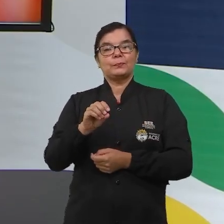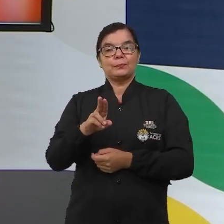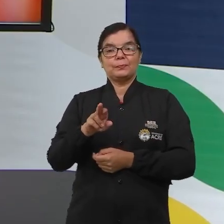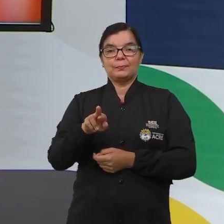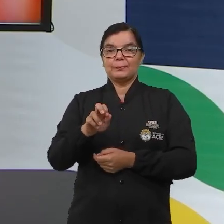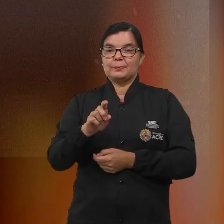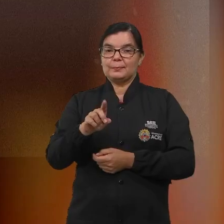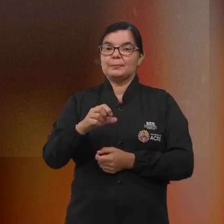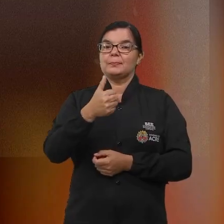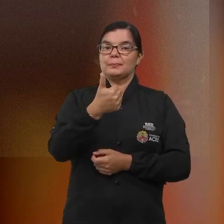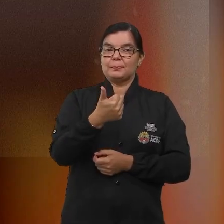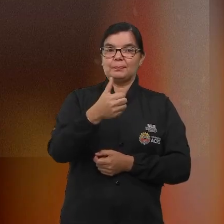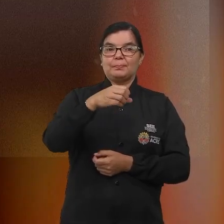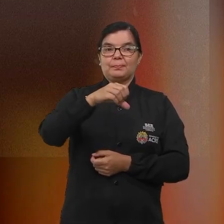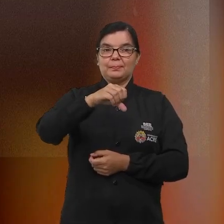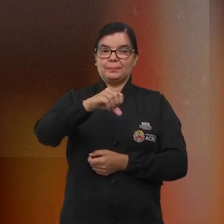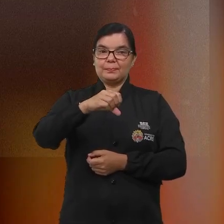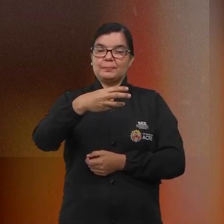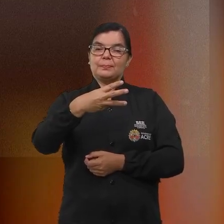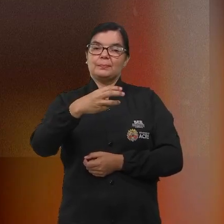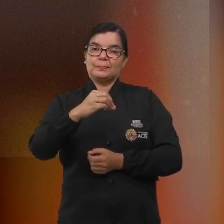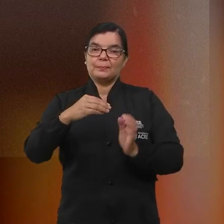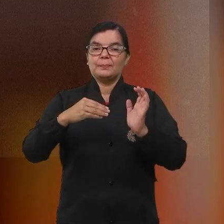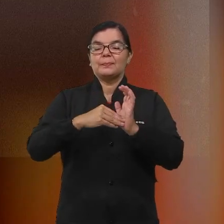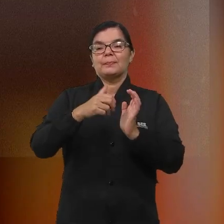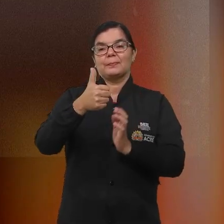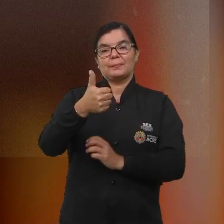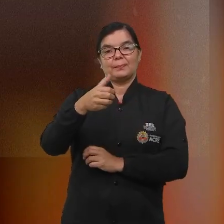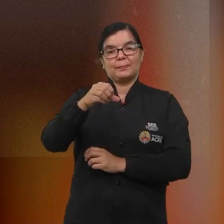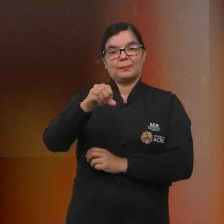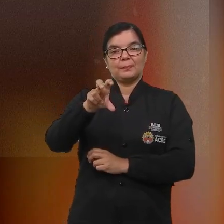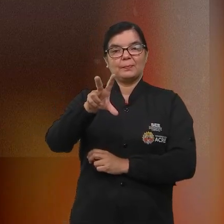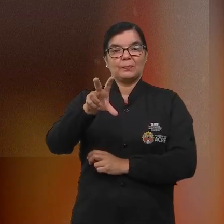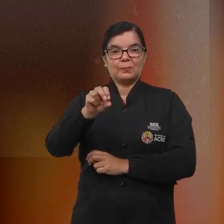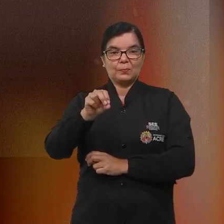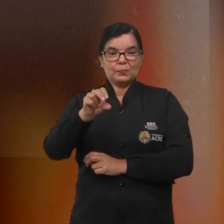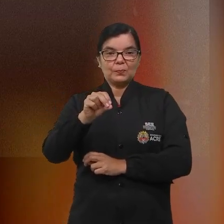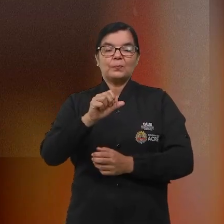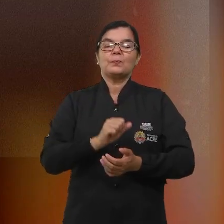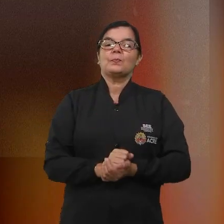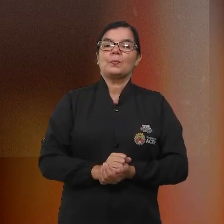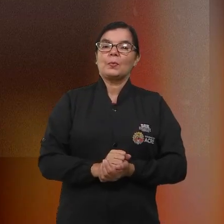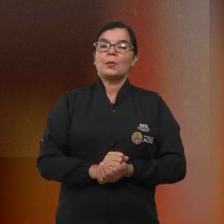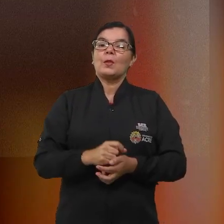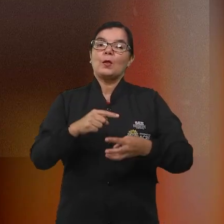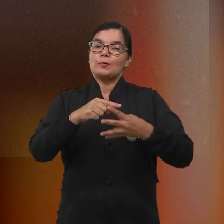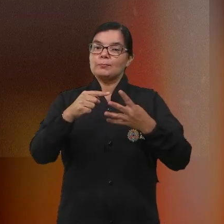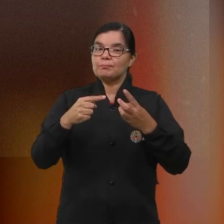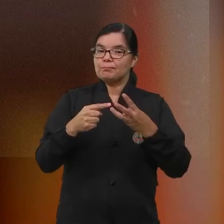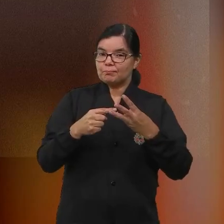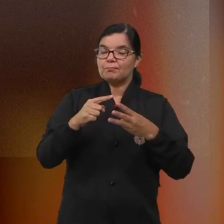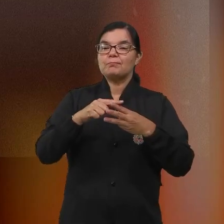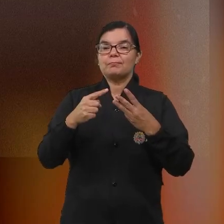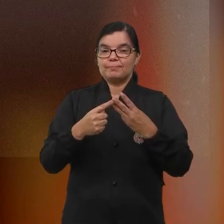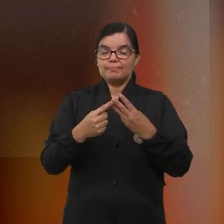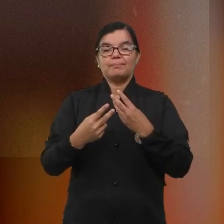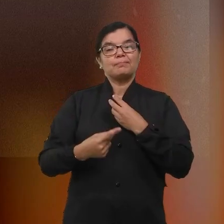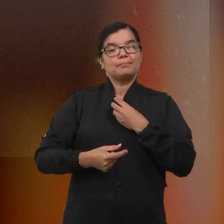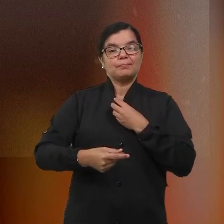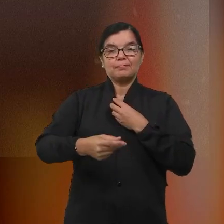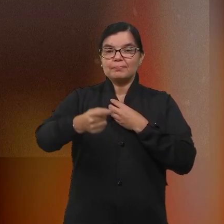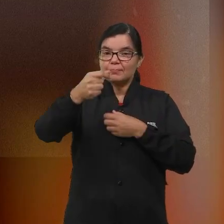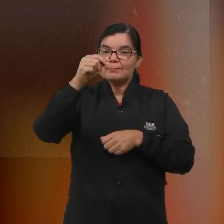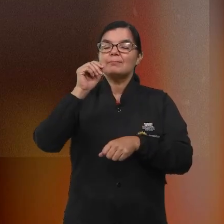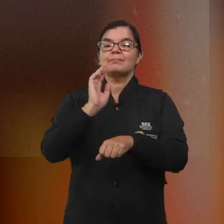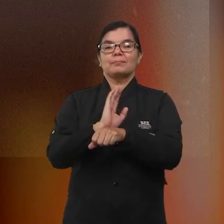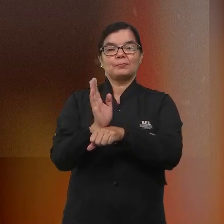Hollywood, que foi de 1930 a 1950, trouxe aí os seus clássicos eternos, que eu vou mostrar aí para você na